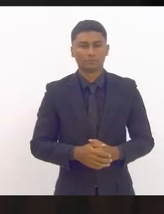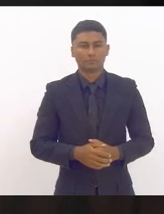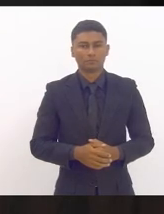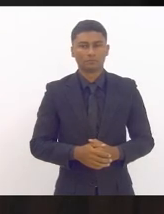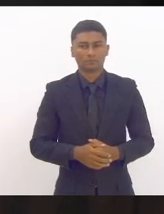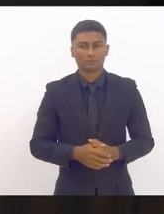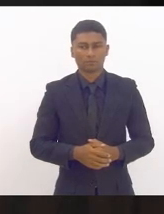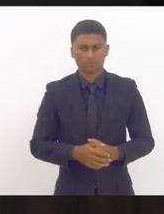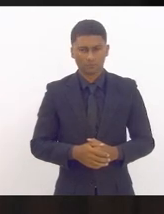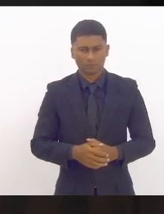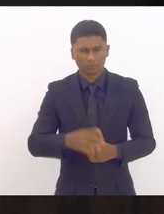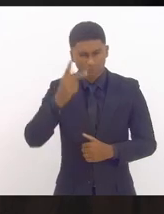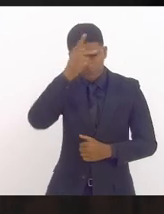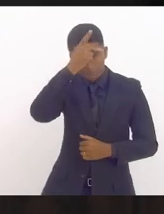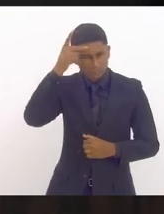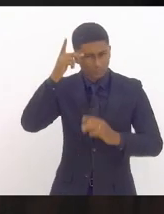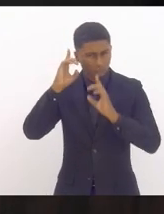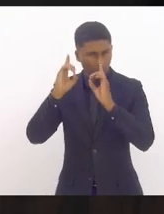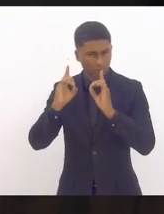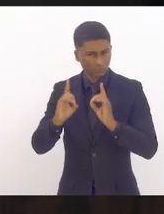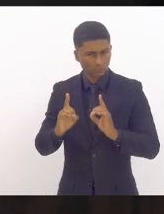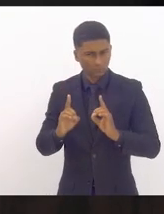Pessoa com deficiência, pode ser?